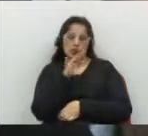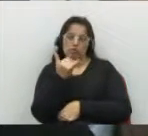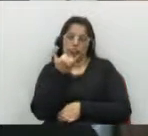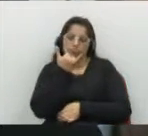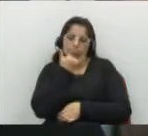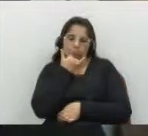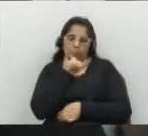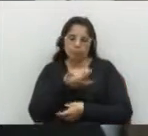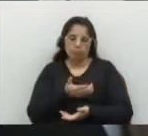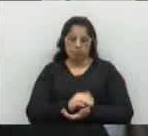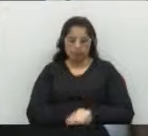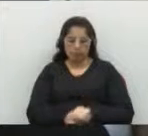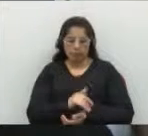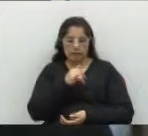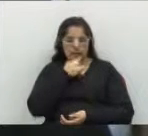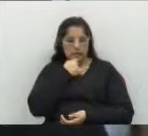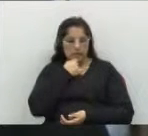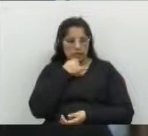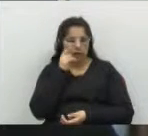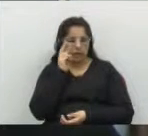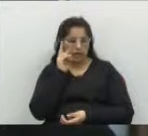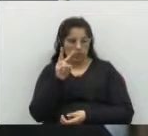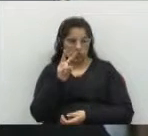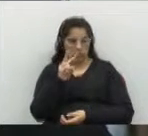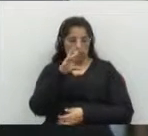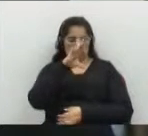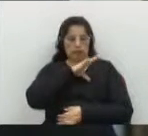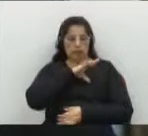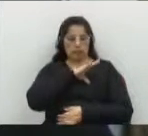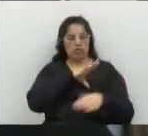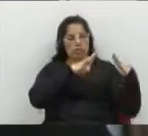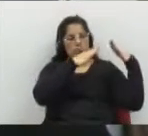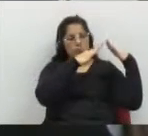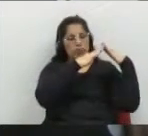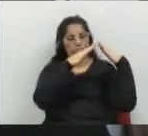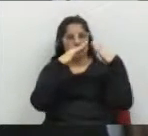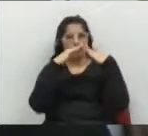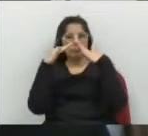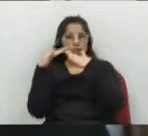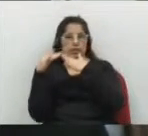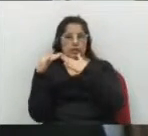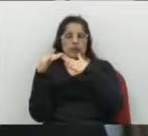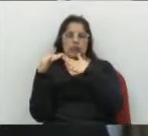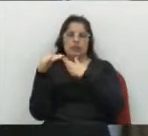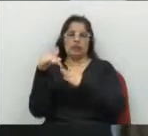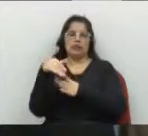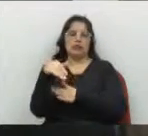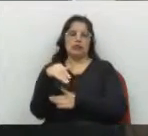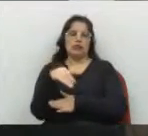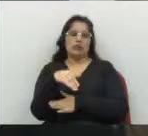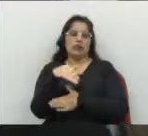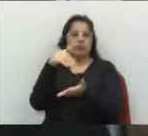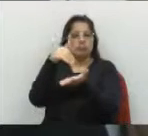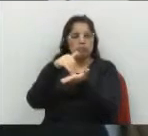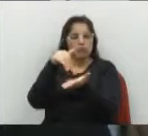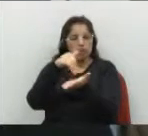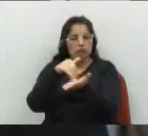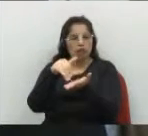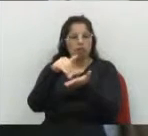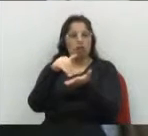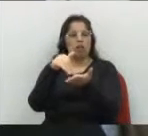a gente ver cidades vizinhas, prefeito, secretário do esporte e muito mais, injetando